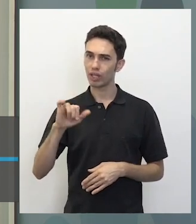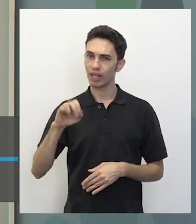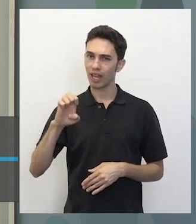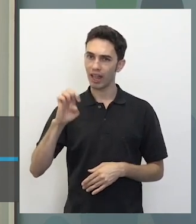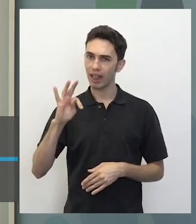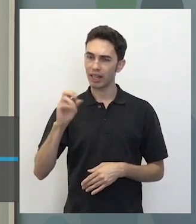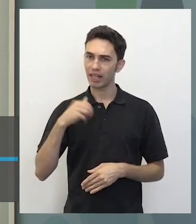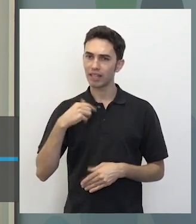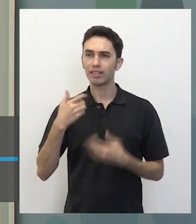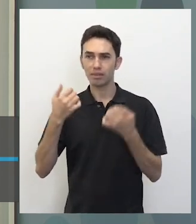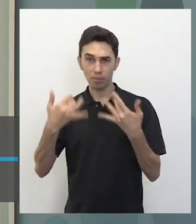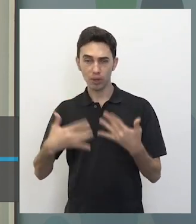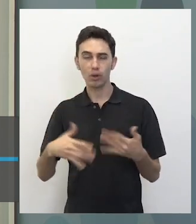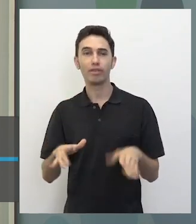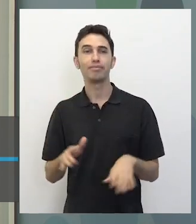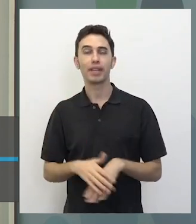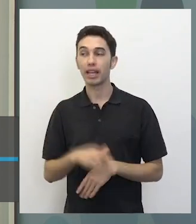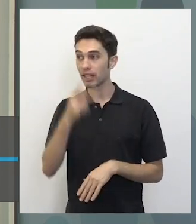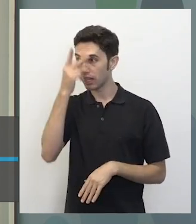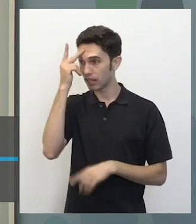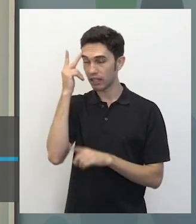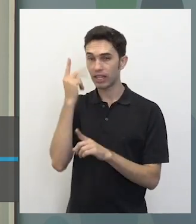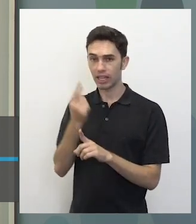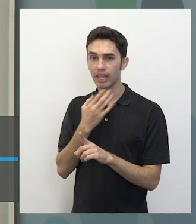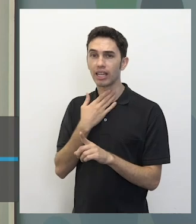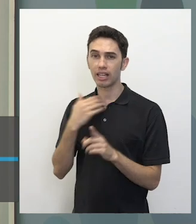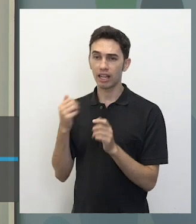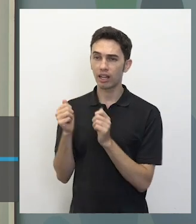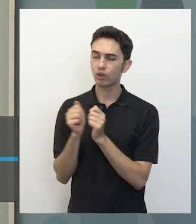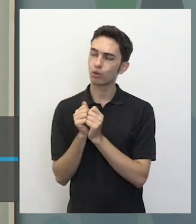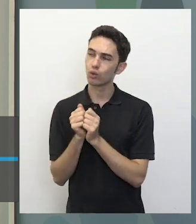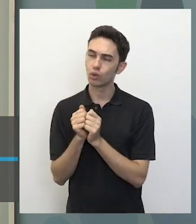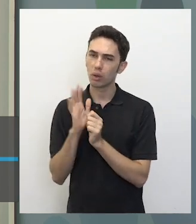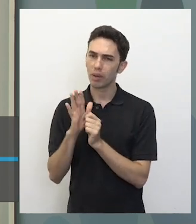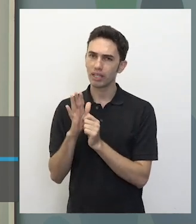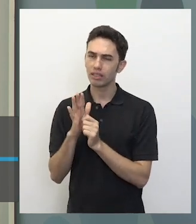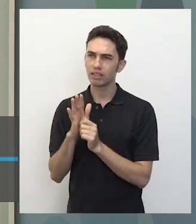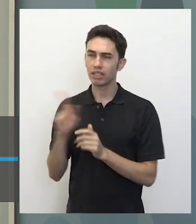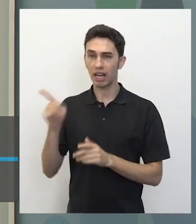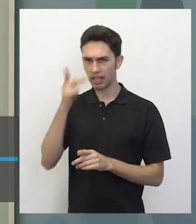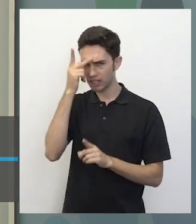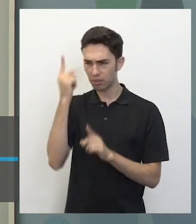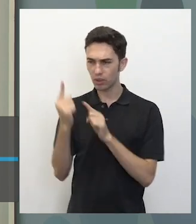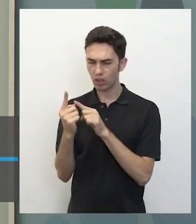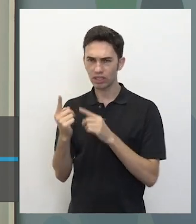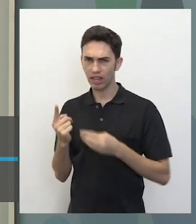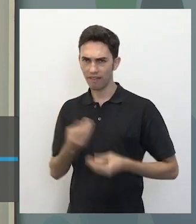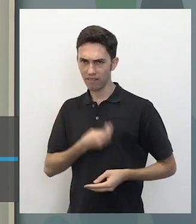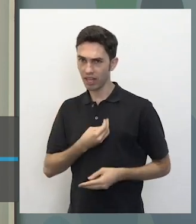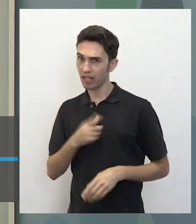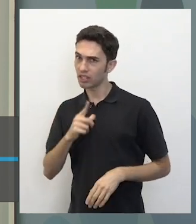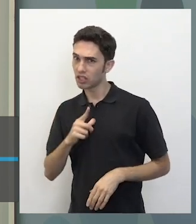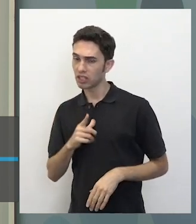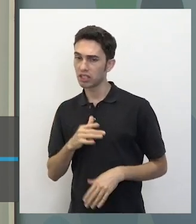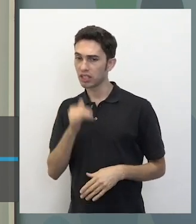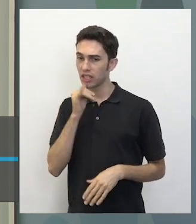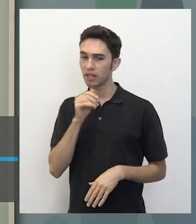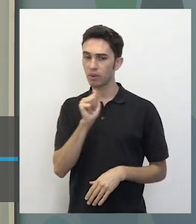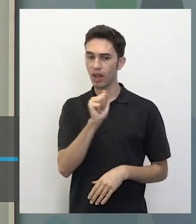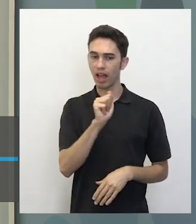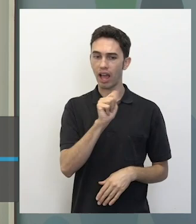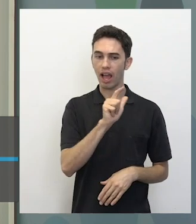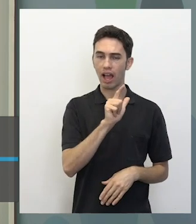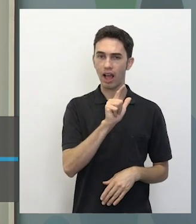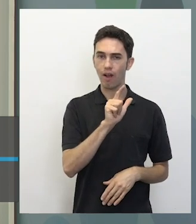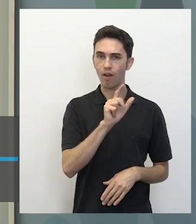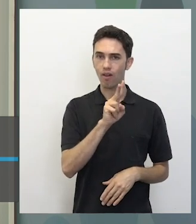ele queria estar com a pessoa, mas ao mesmo tempo... E será que essa pessoa existiu? Será que realmente Álvares de Azevedo,